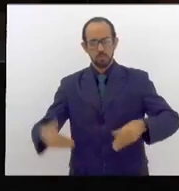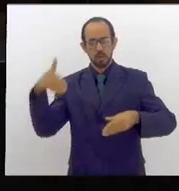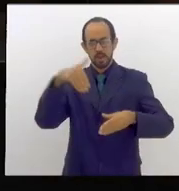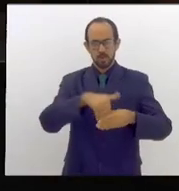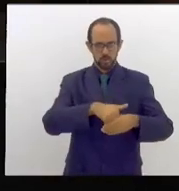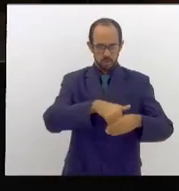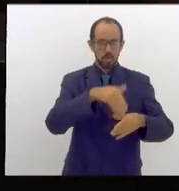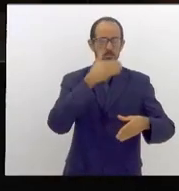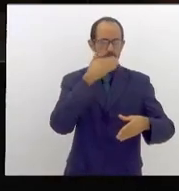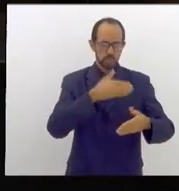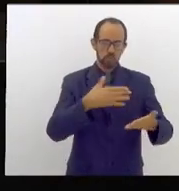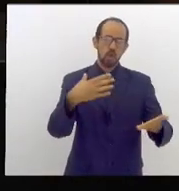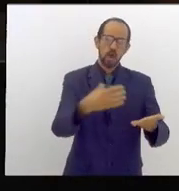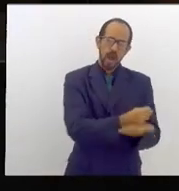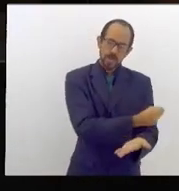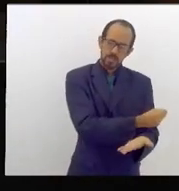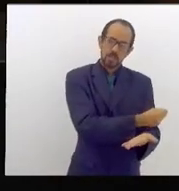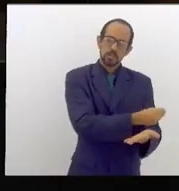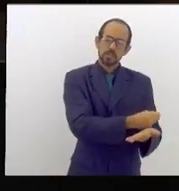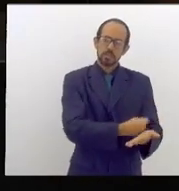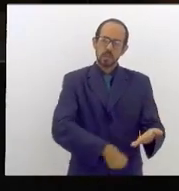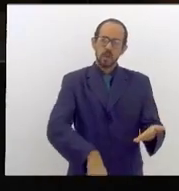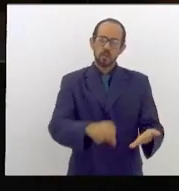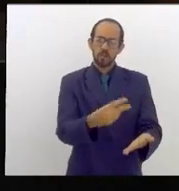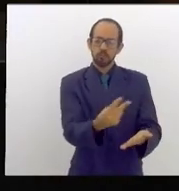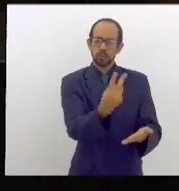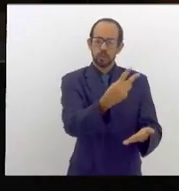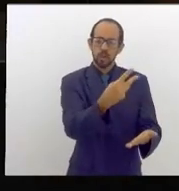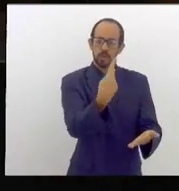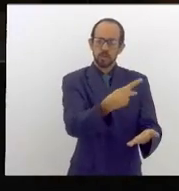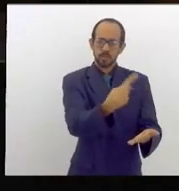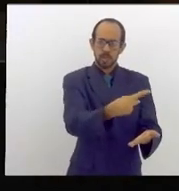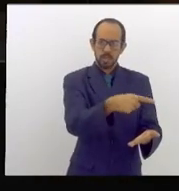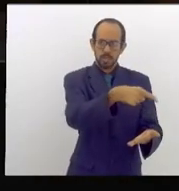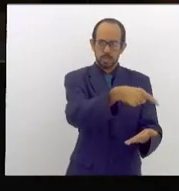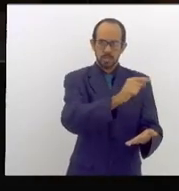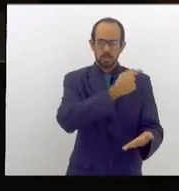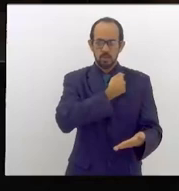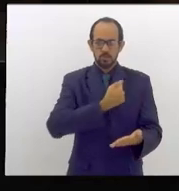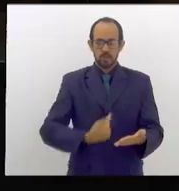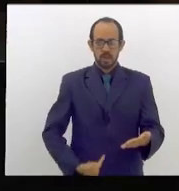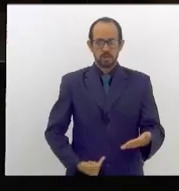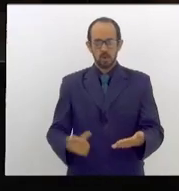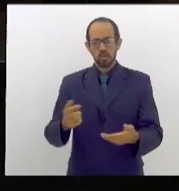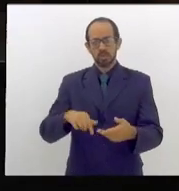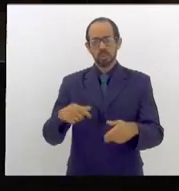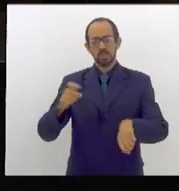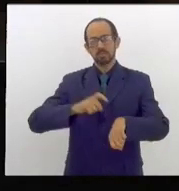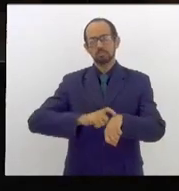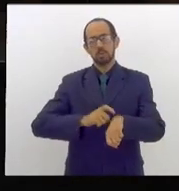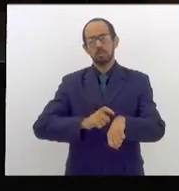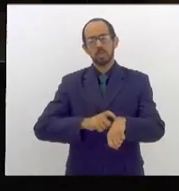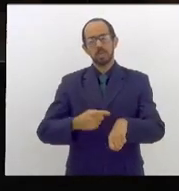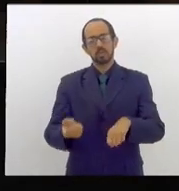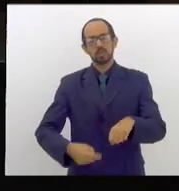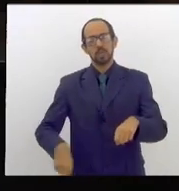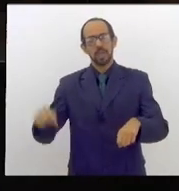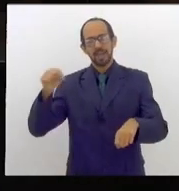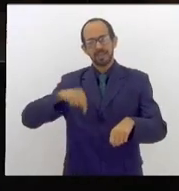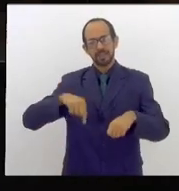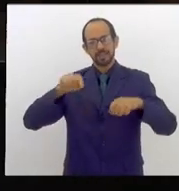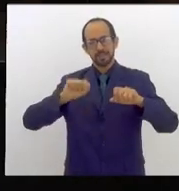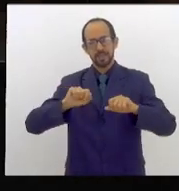a cassação do então Governador Cláudio Castro Governador este que essa casa voltou a ser